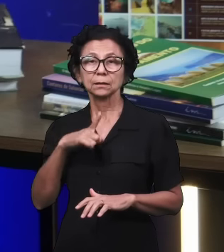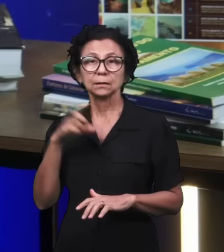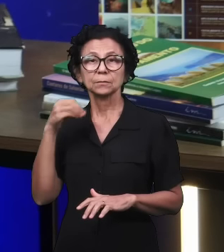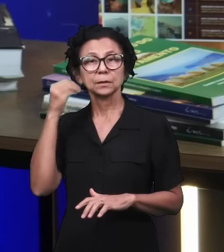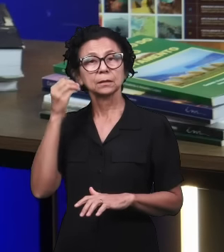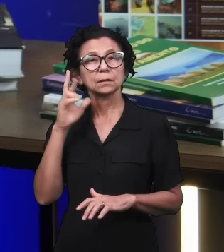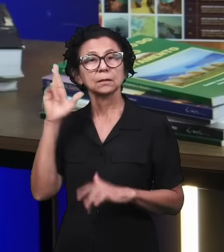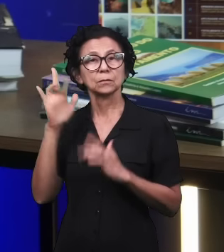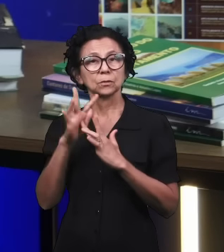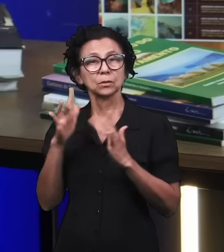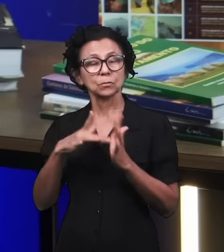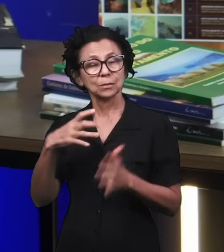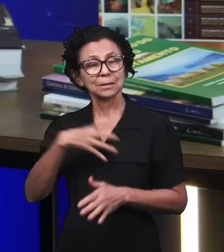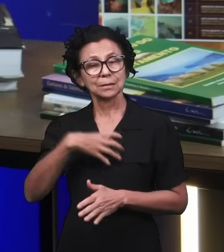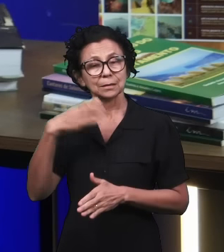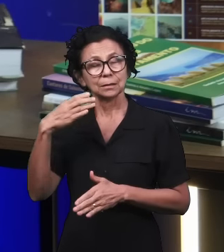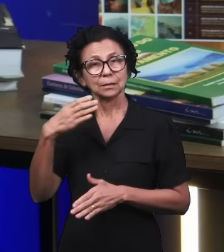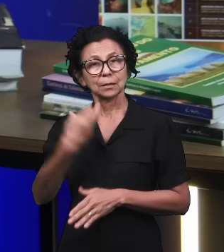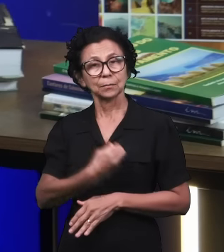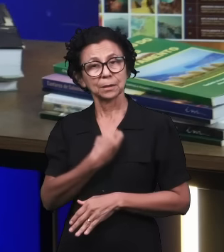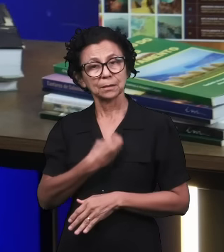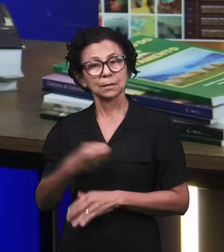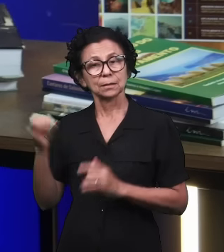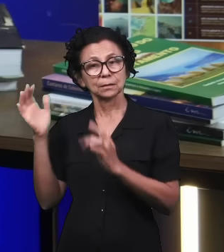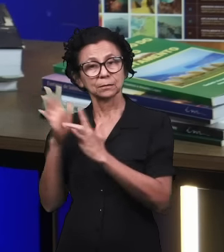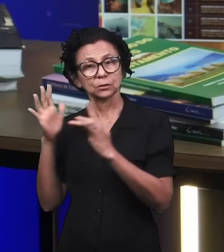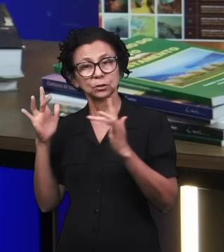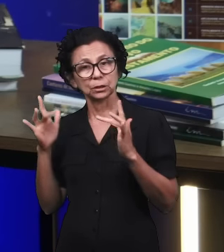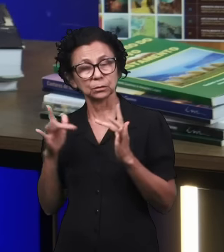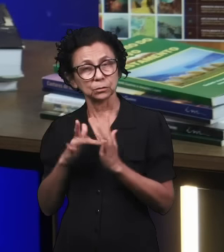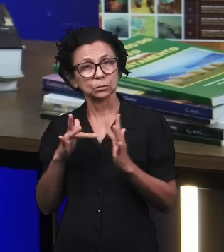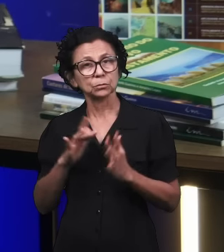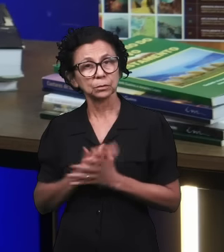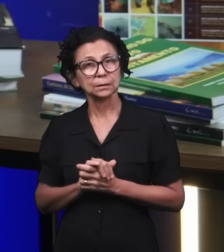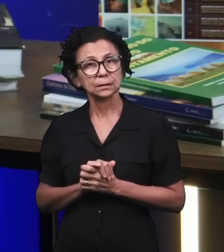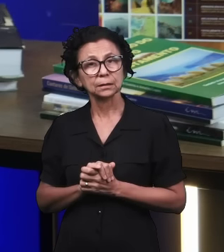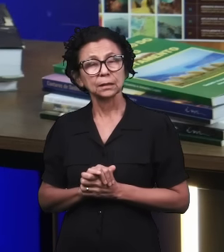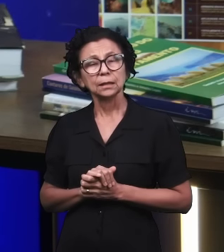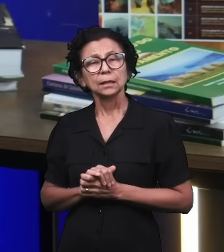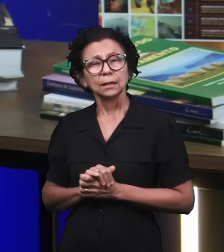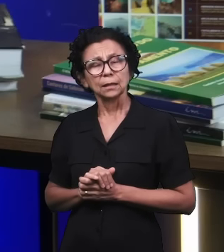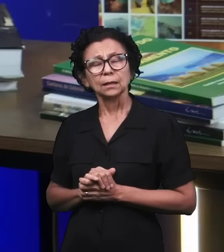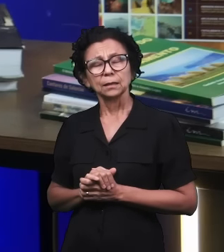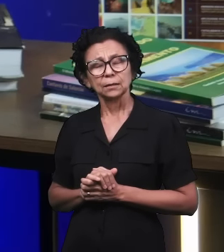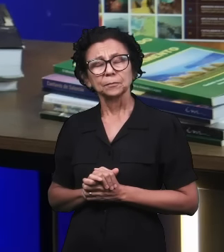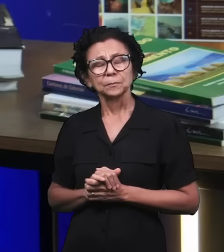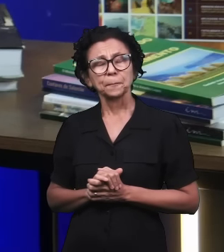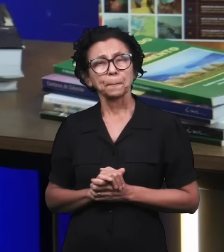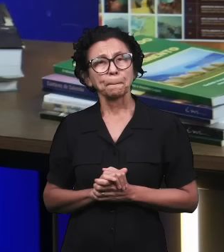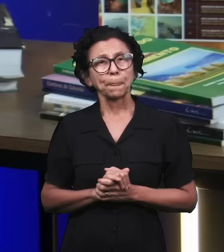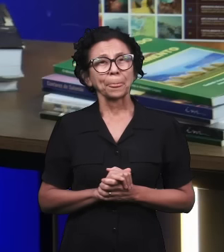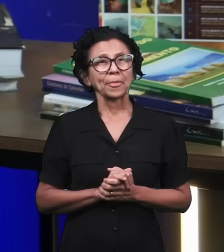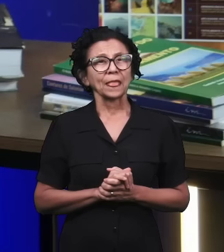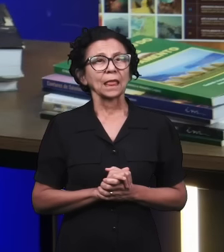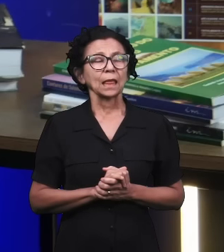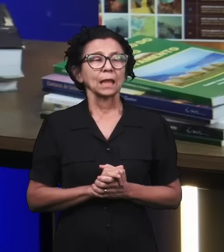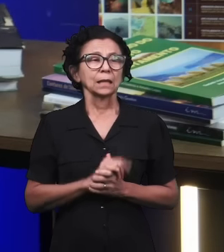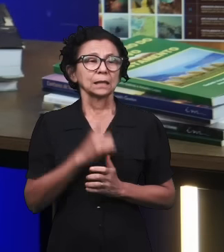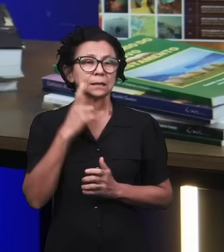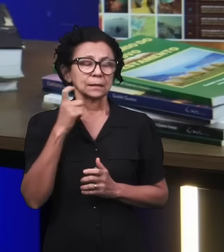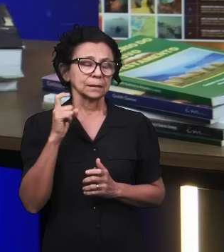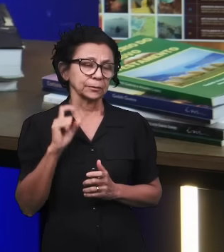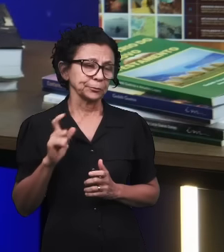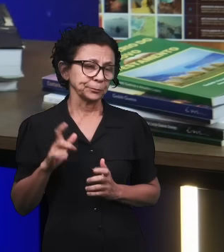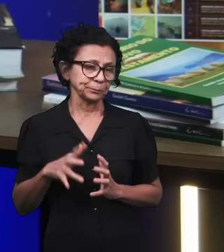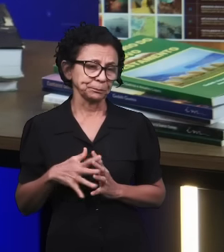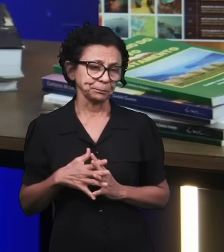de Jesus, seja tocado pelo Senhor e viva essa experiência, né? Interessante que a água